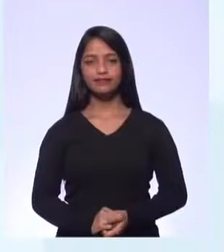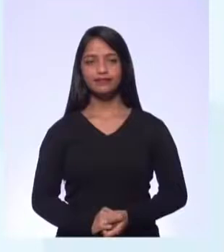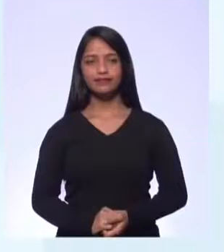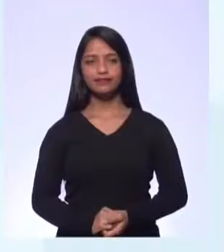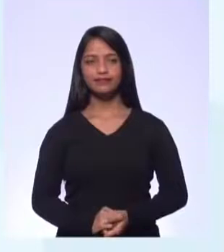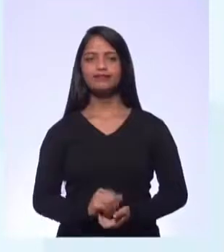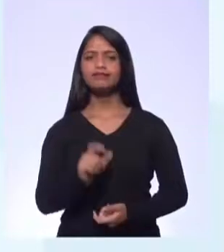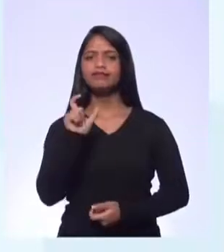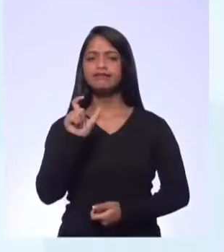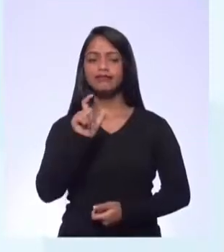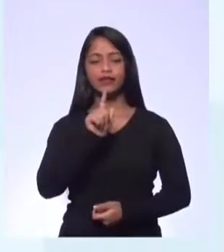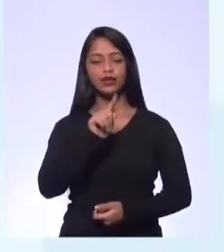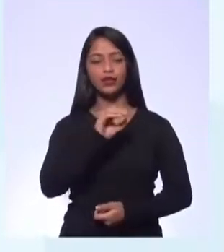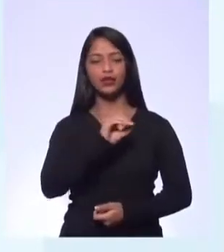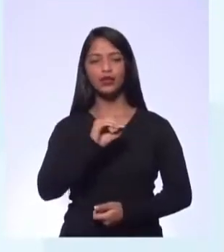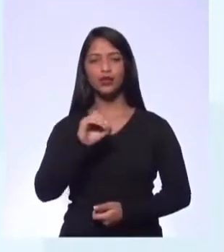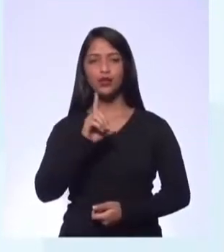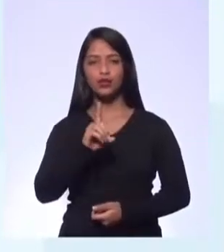good ideas?